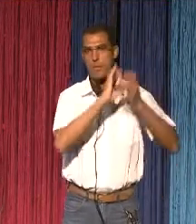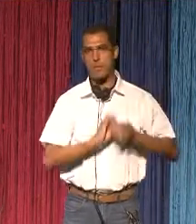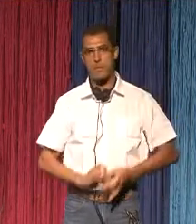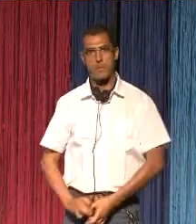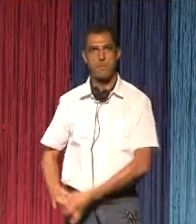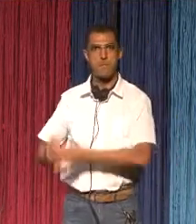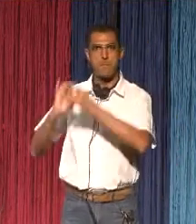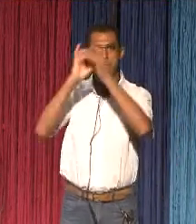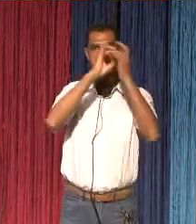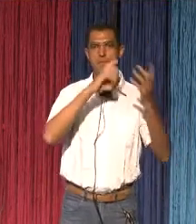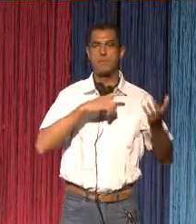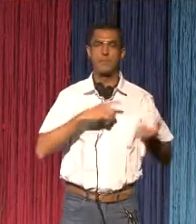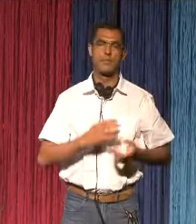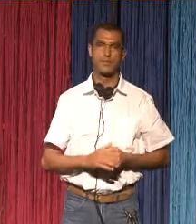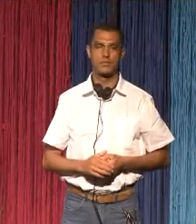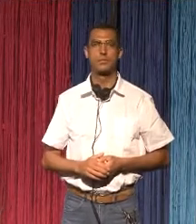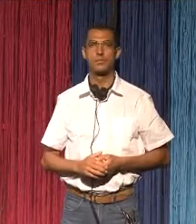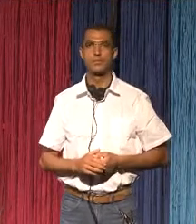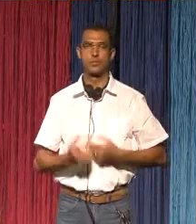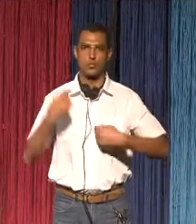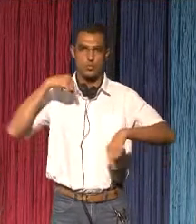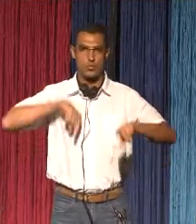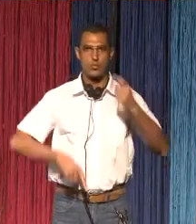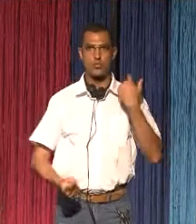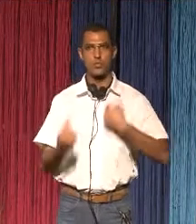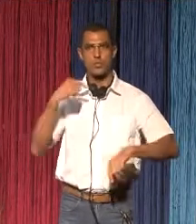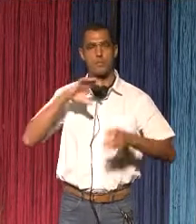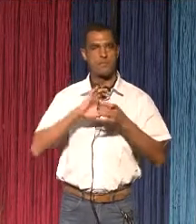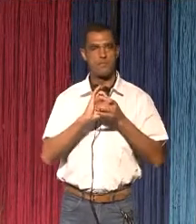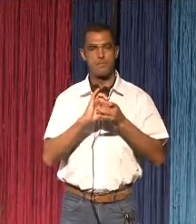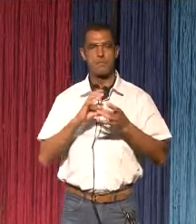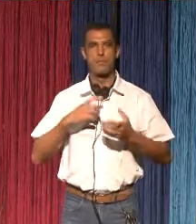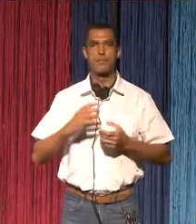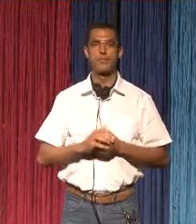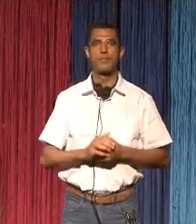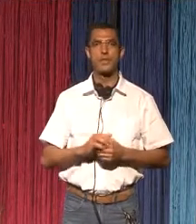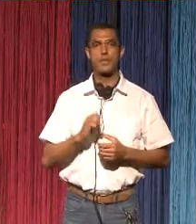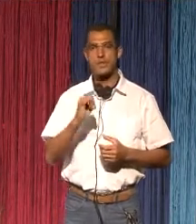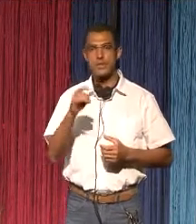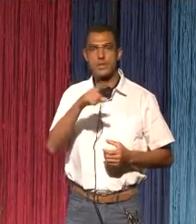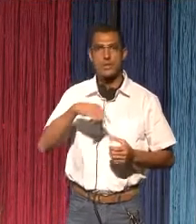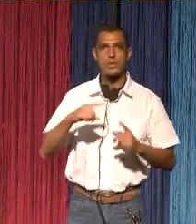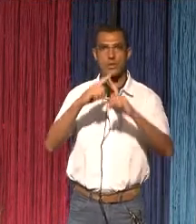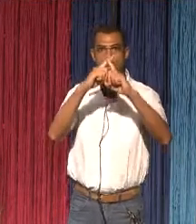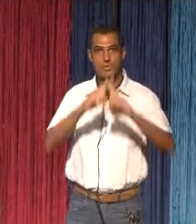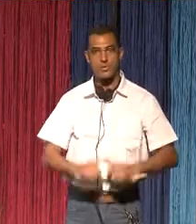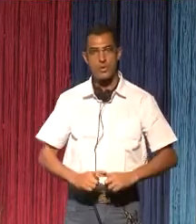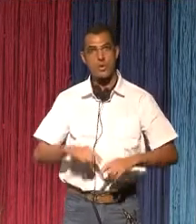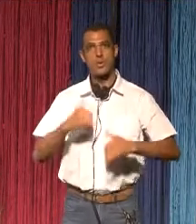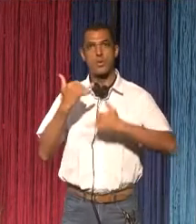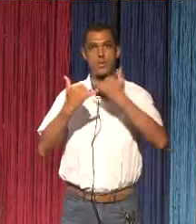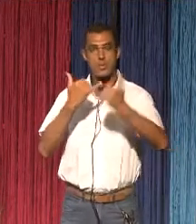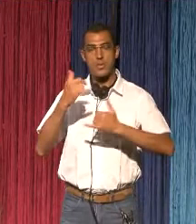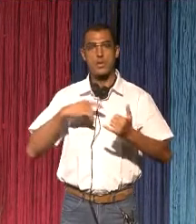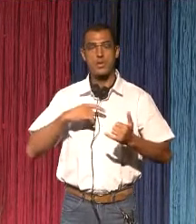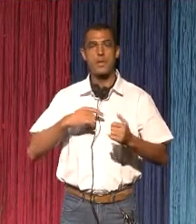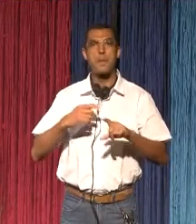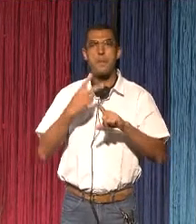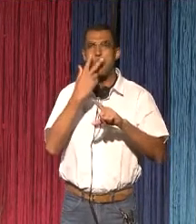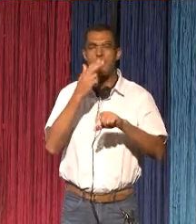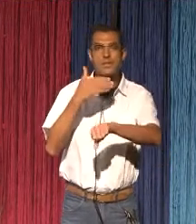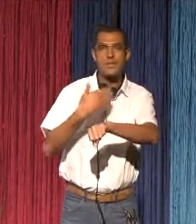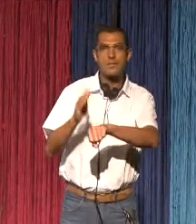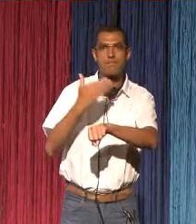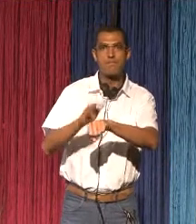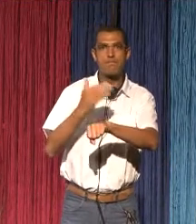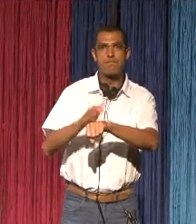voluntário, etc., etc., o conjunto do sistema, portanto, nervoso. Então, quem joga, exercita, no melhor dos